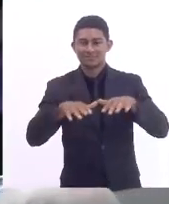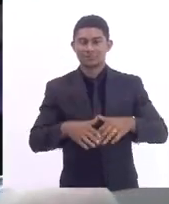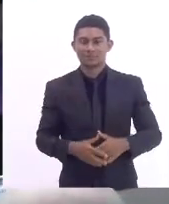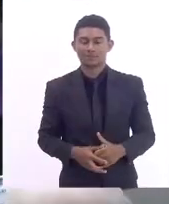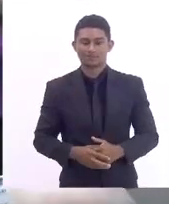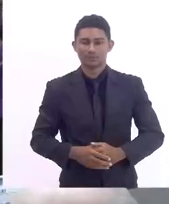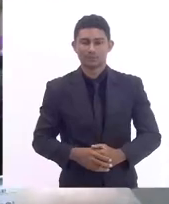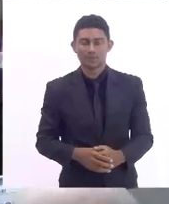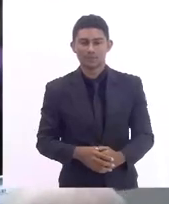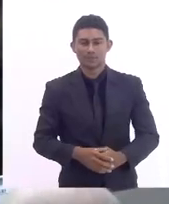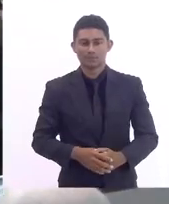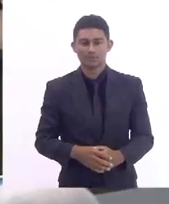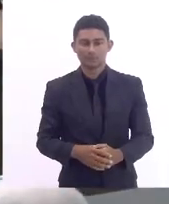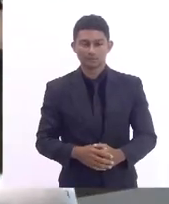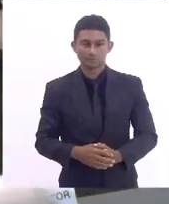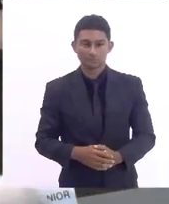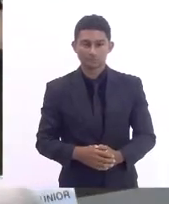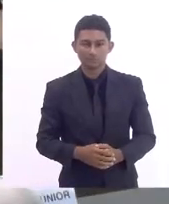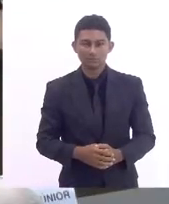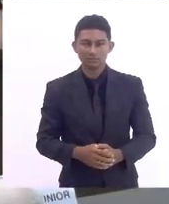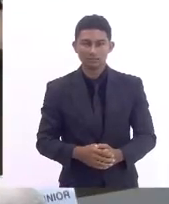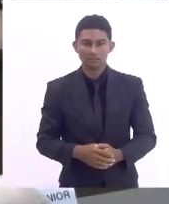E aí